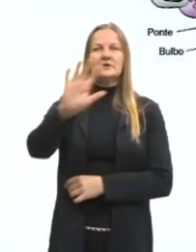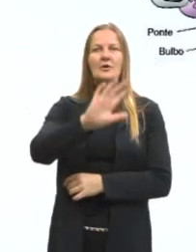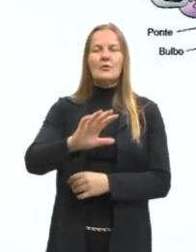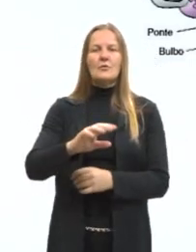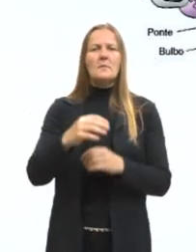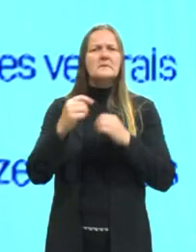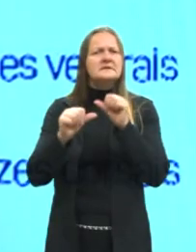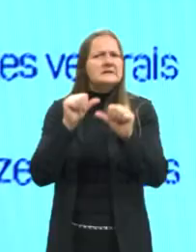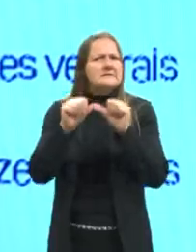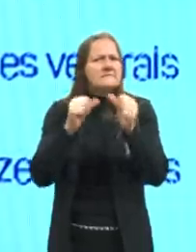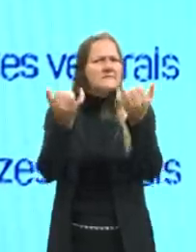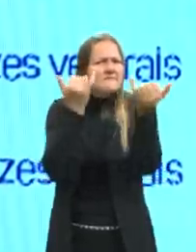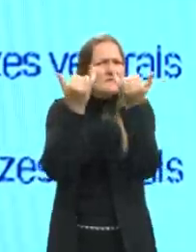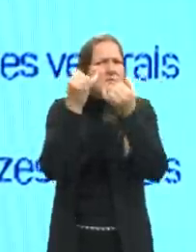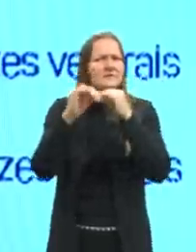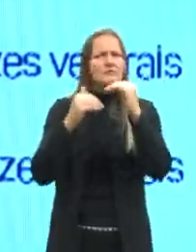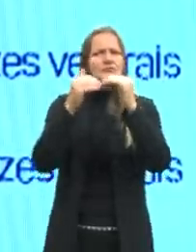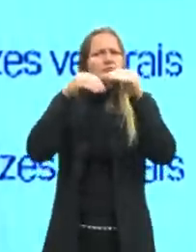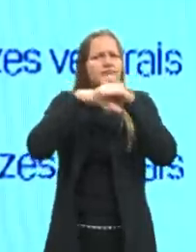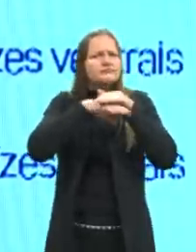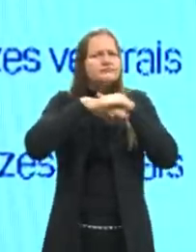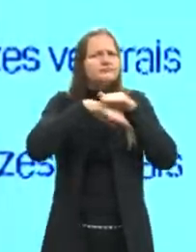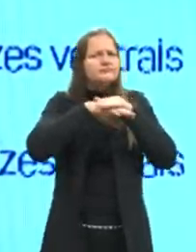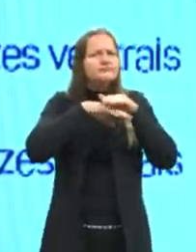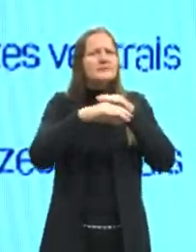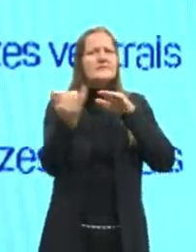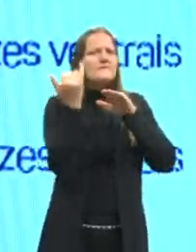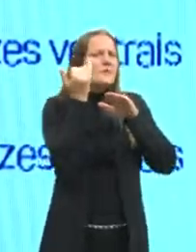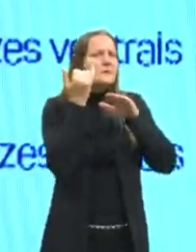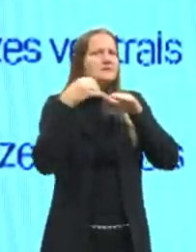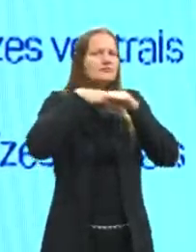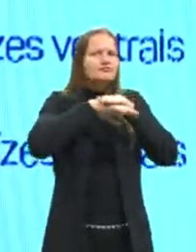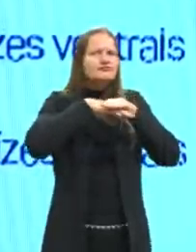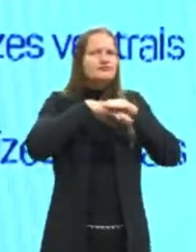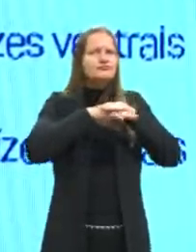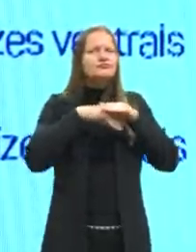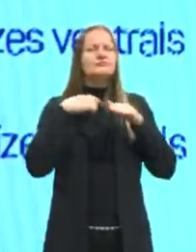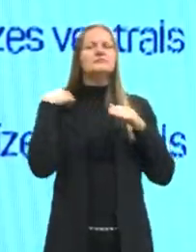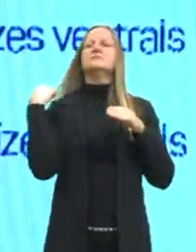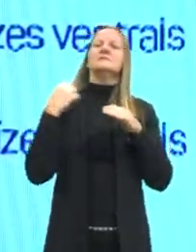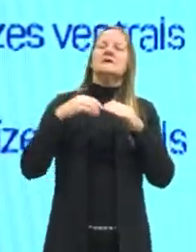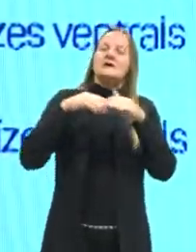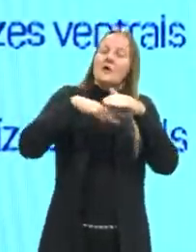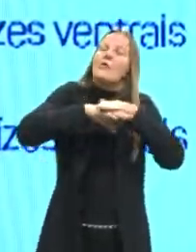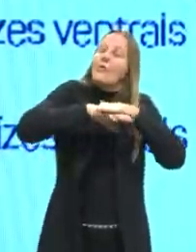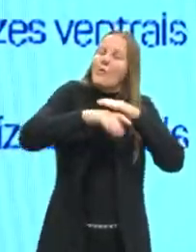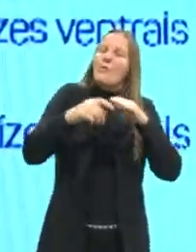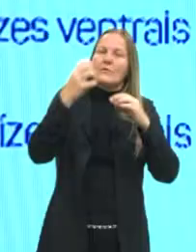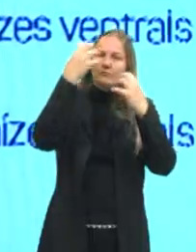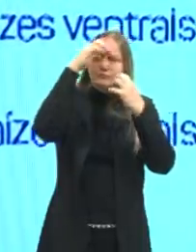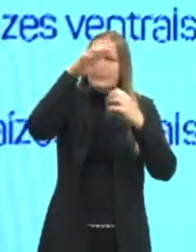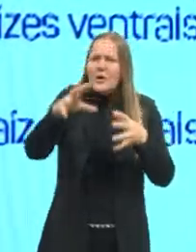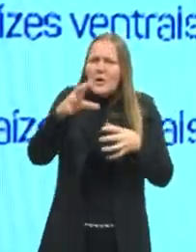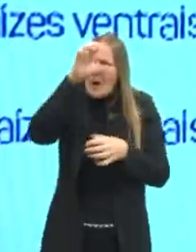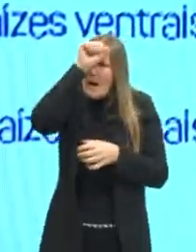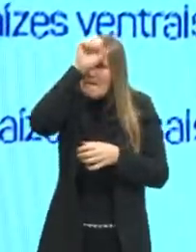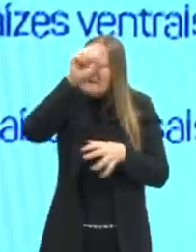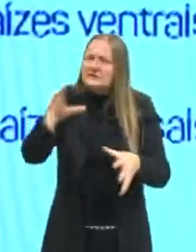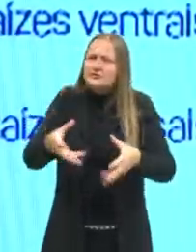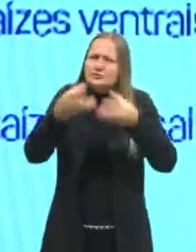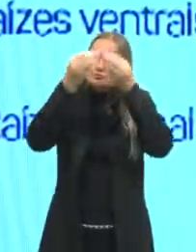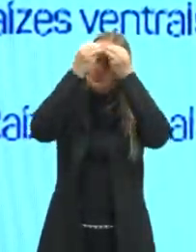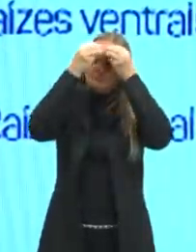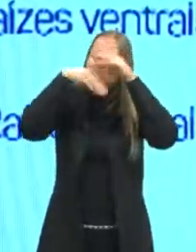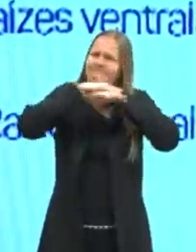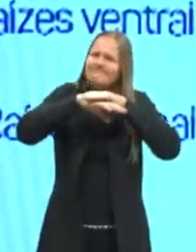processar e armazenar informações na referência também ao aprendizado as aprendizado